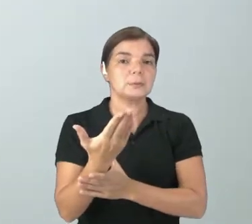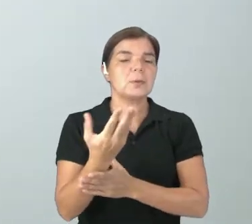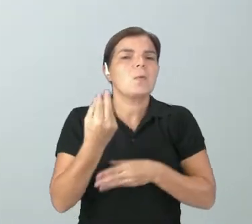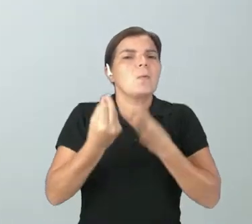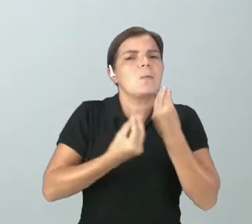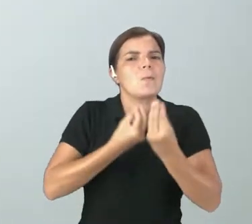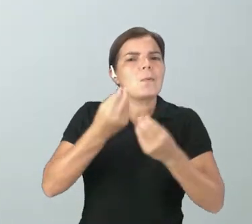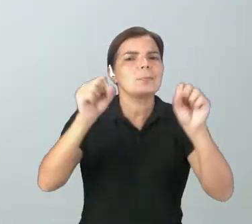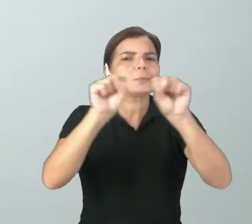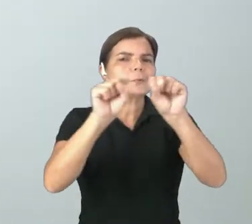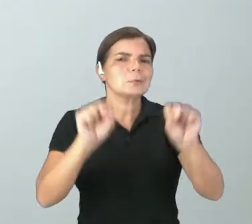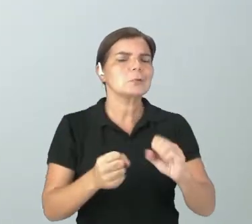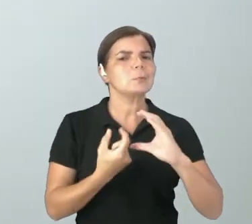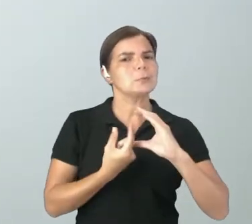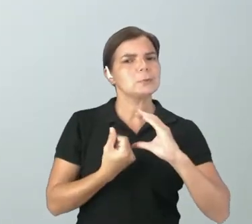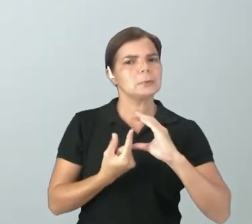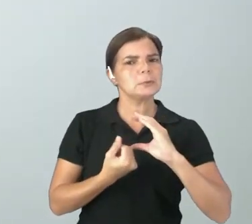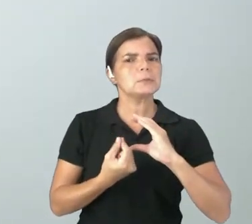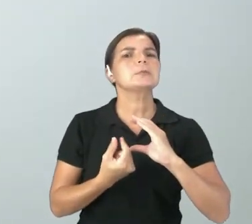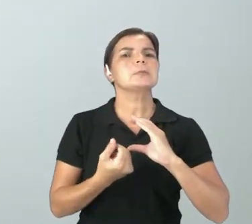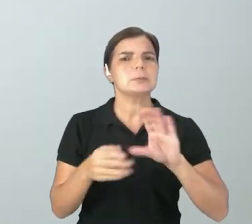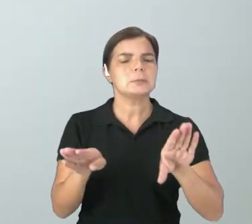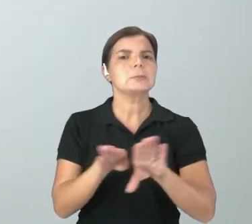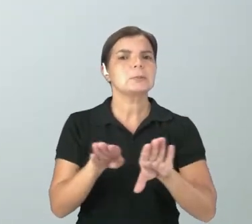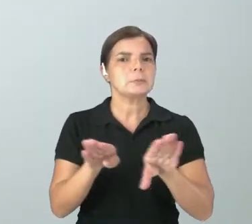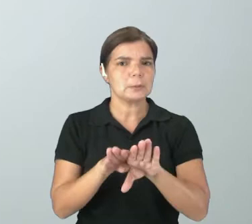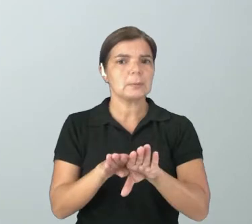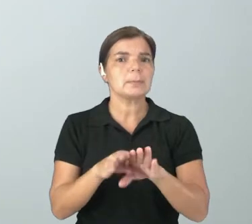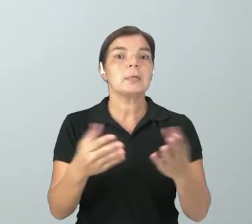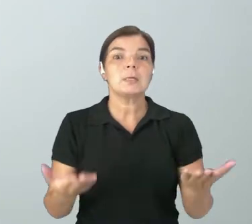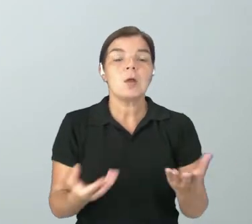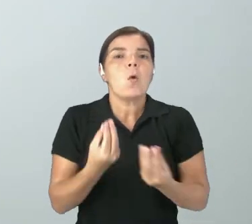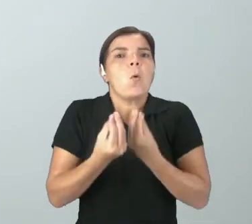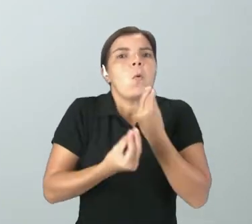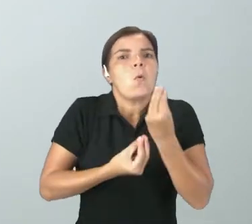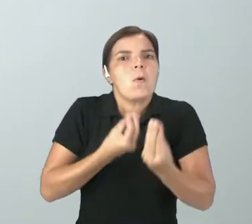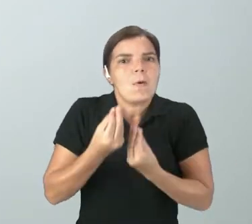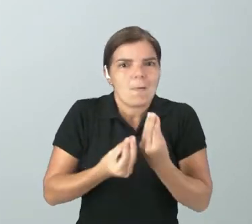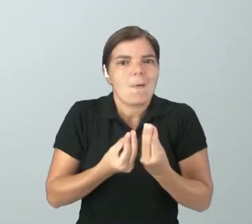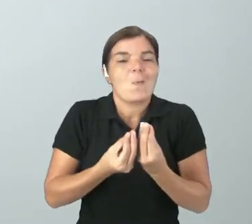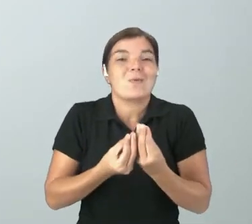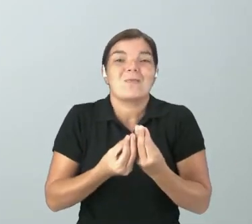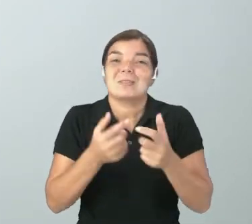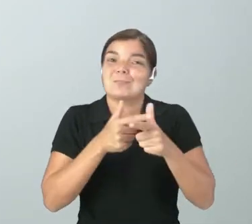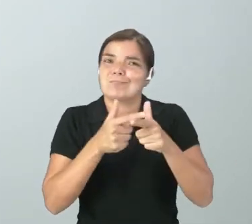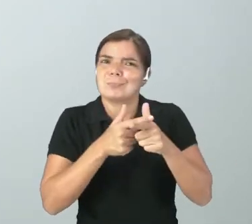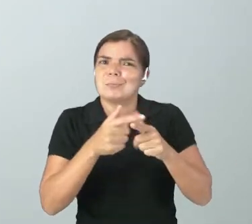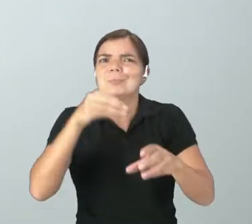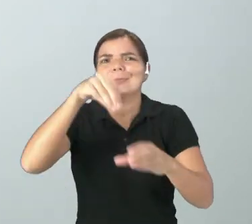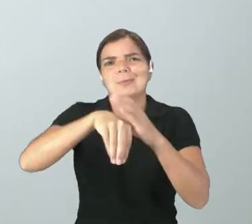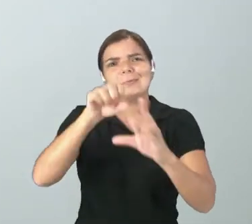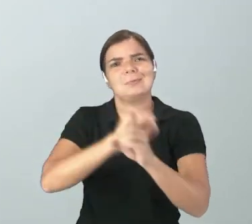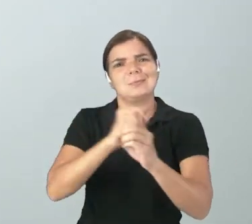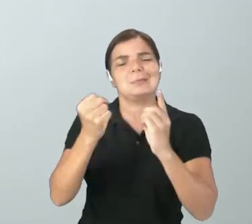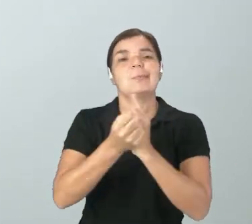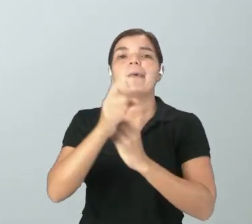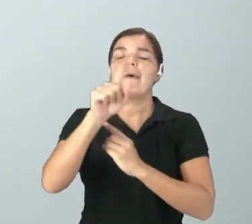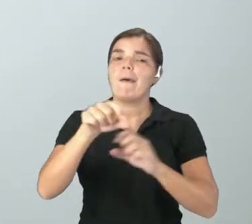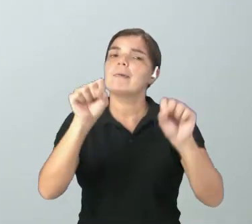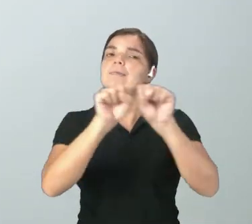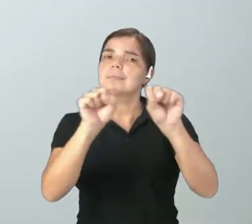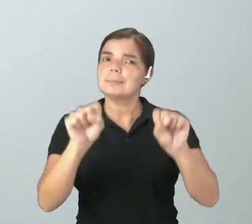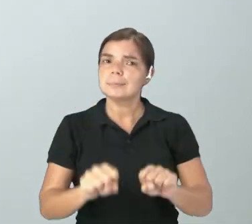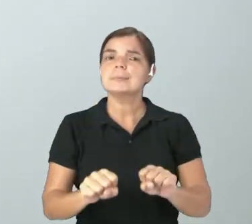acontece, como que o sistema capitalista ele funciona e de que forma ele vai interferir na sociedade, tá bom? É